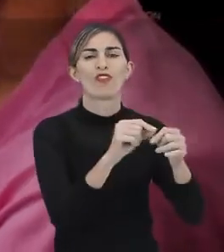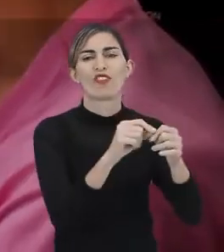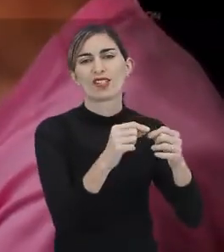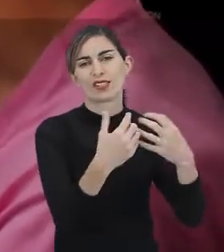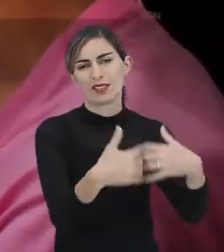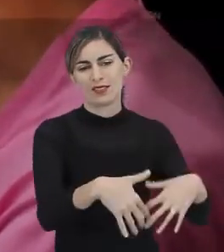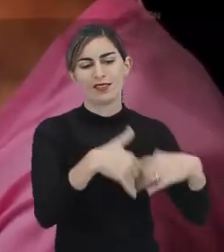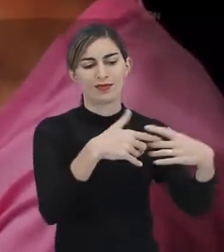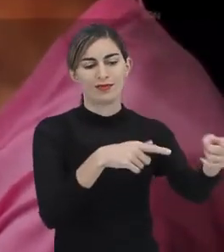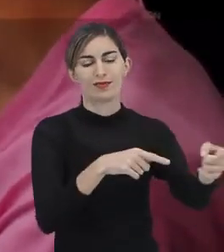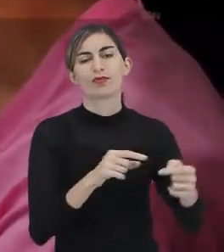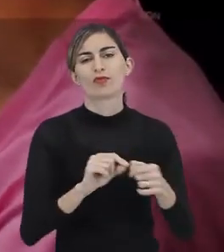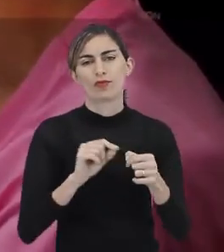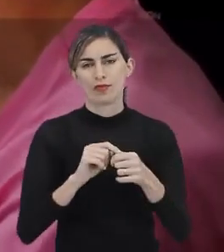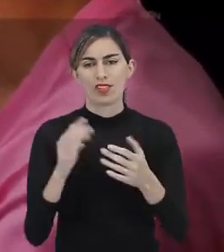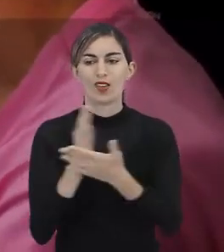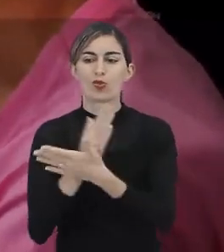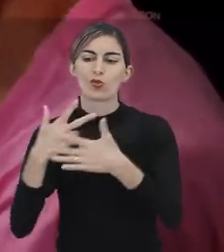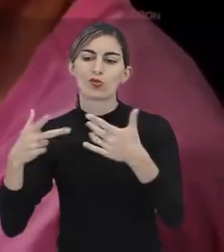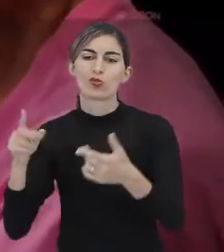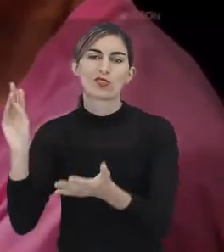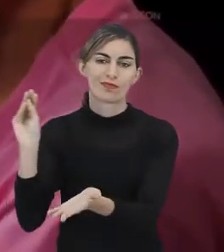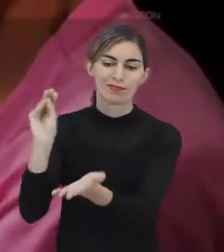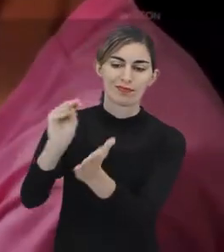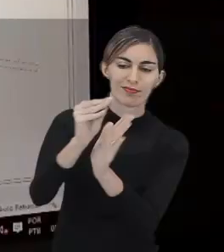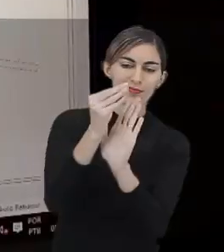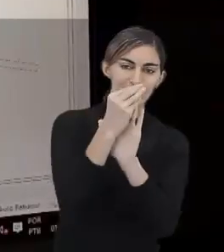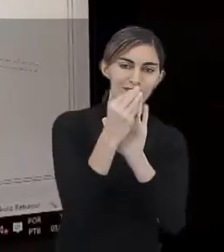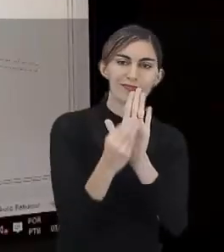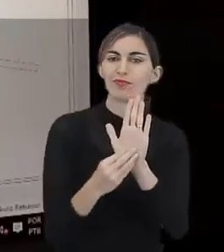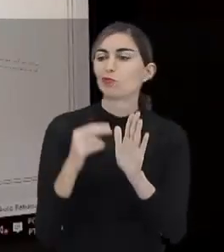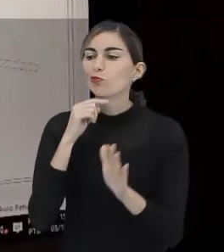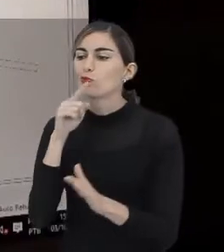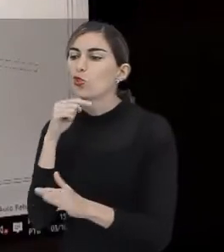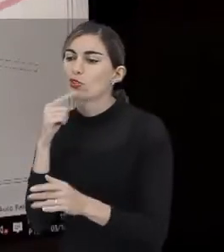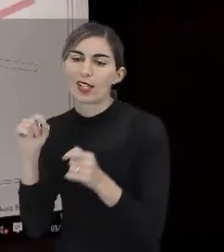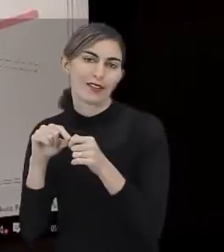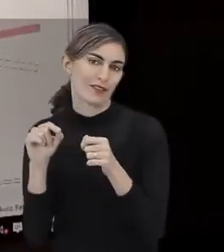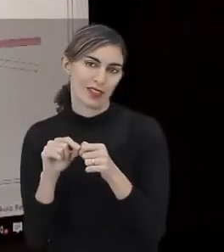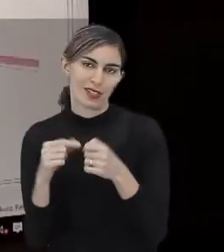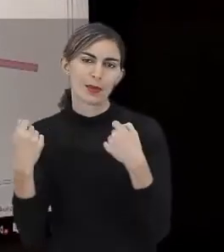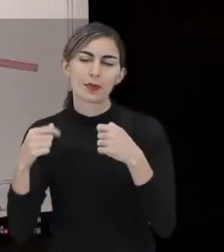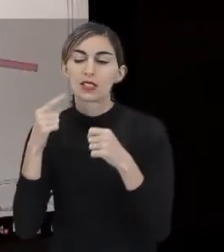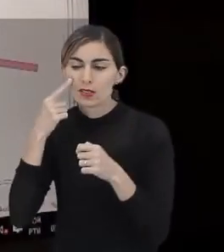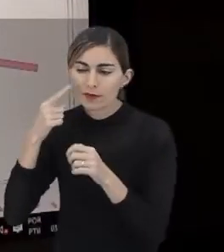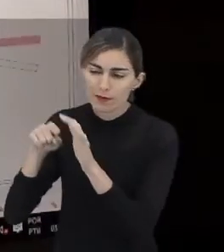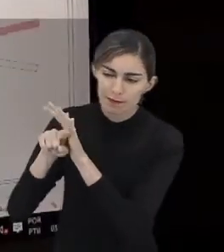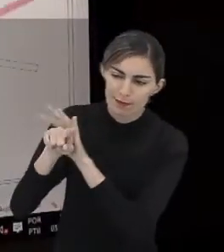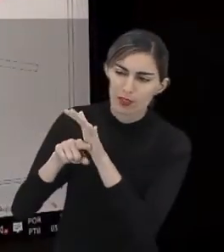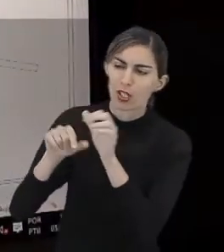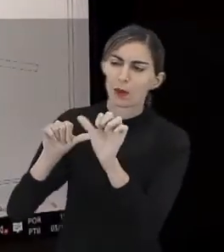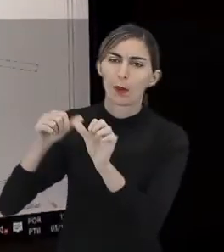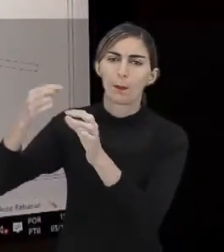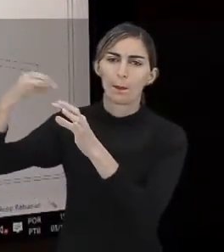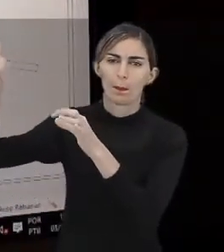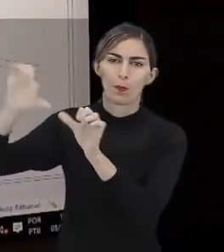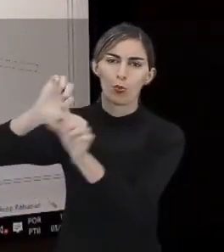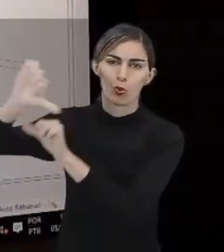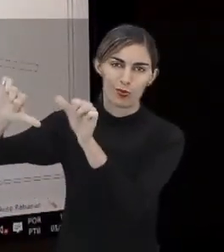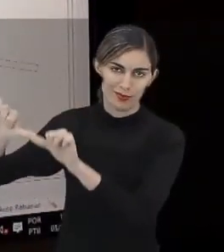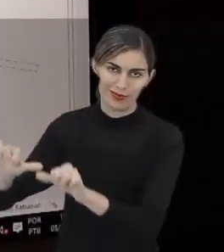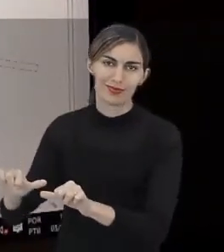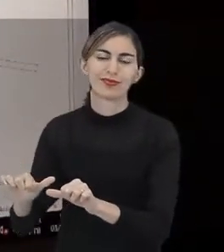produtivo. Então, algumas coisas que eles fazem, não conseguimos executar. Então, eu verifico isso e faço a